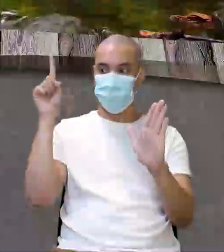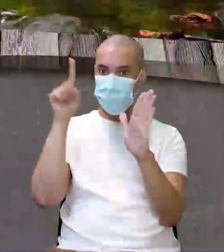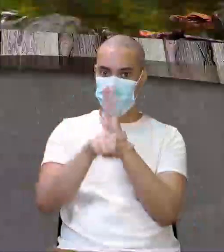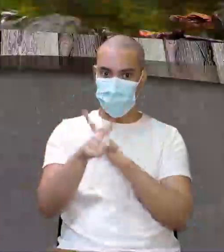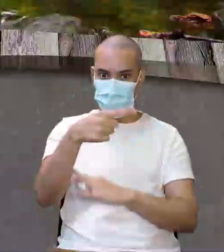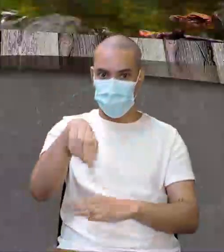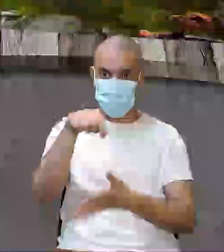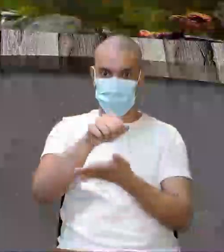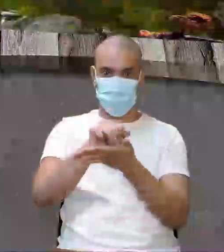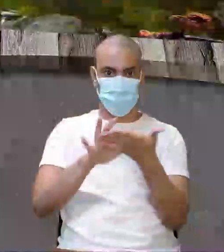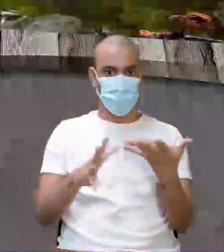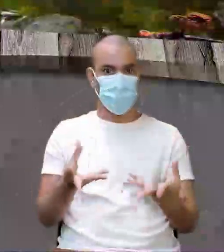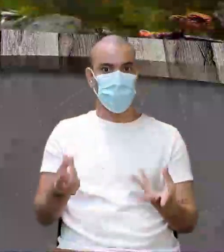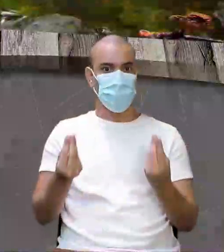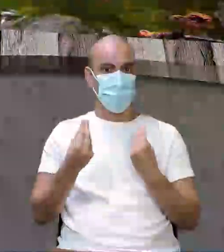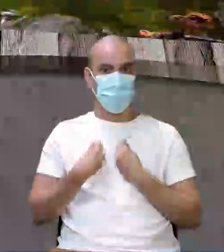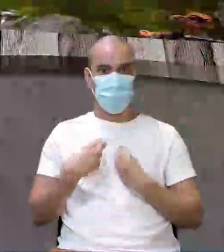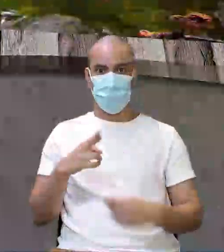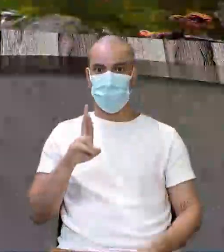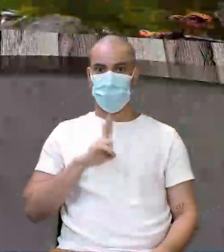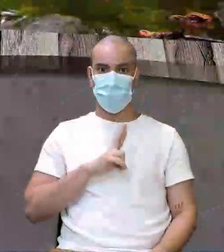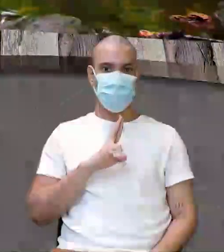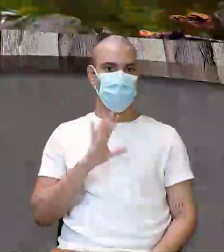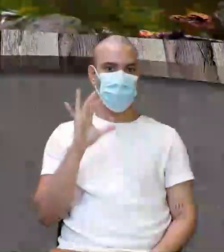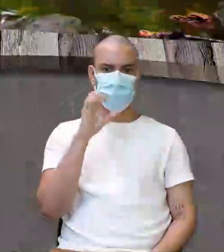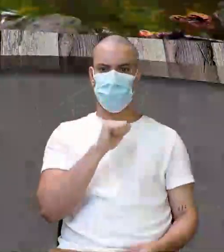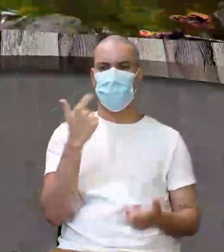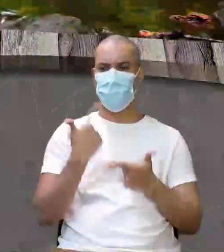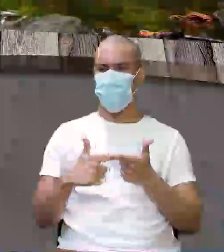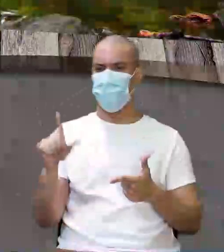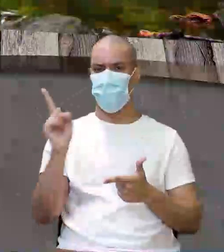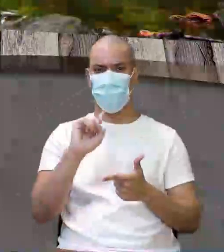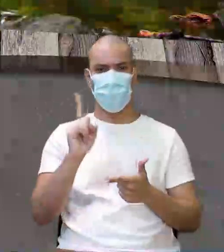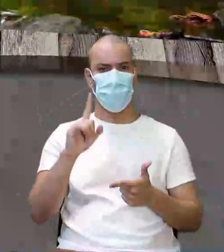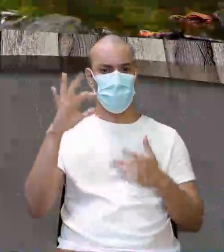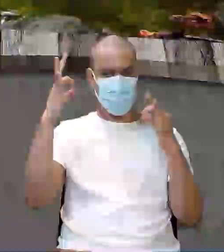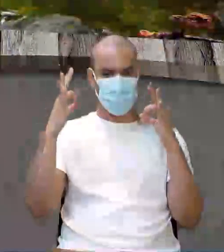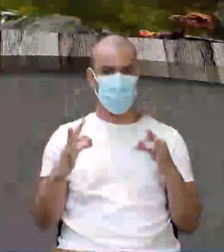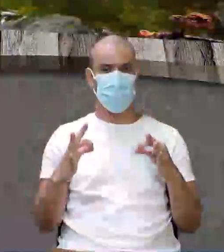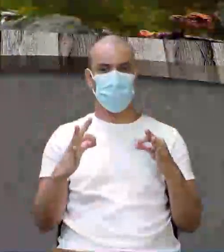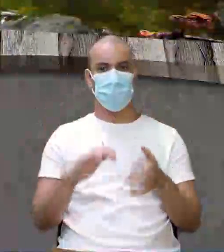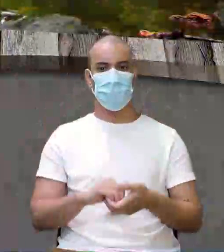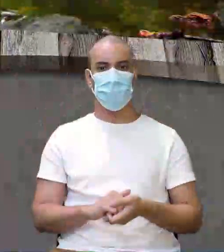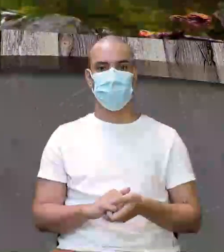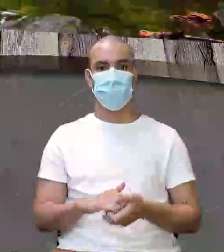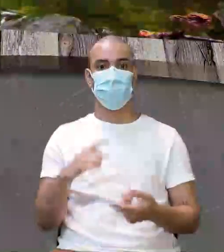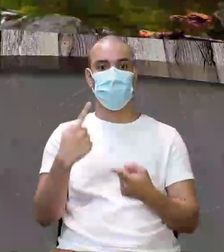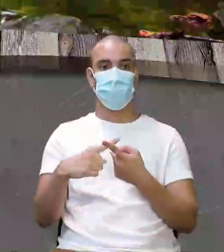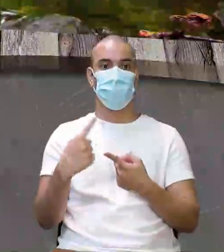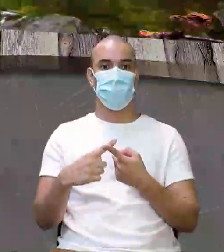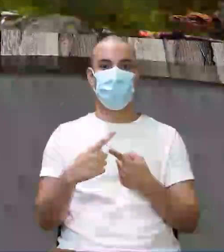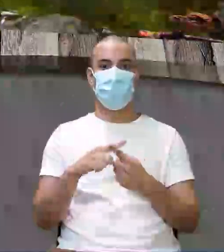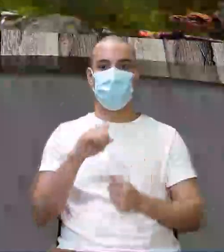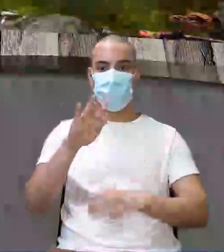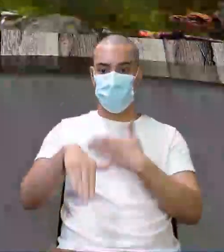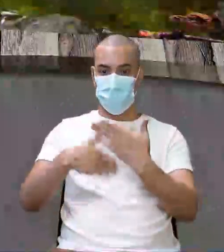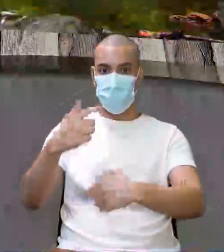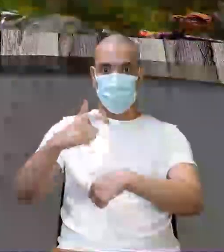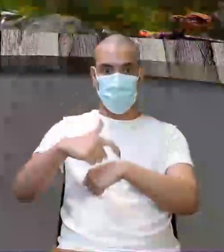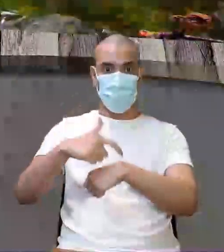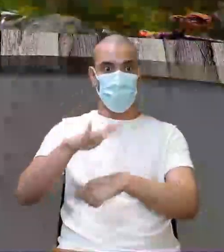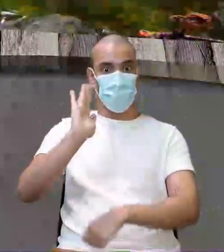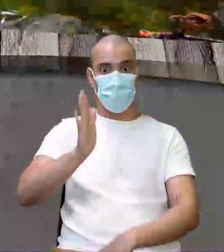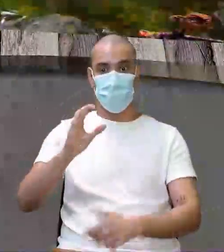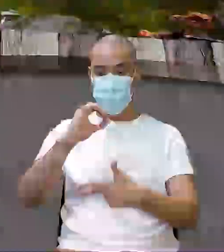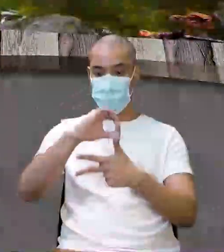agora nas atividades, vocês vão conseguir desenrolar sem problema nenhum, tenho certeza, tá bom? Afinal de contas, daqui um tempo aí já vai